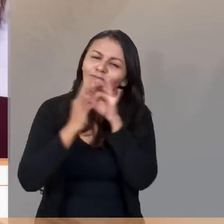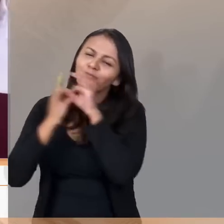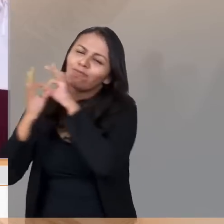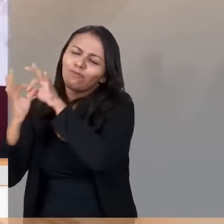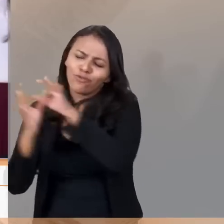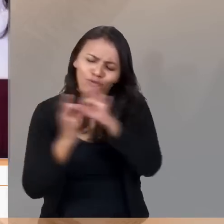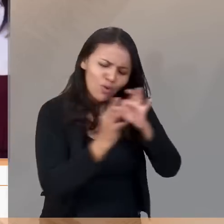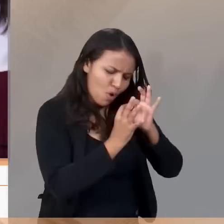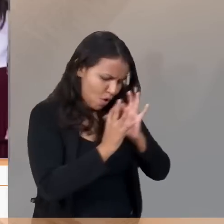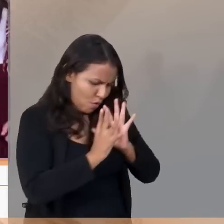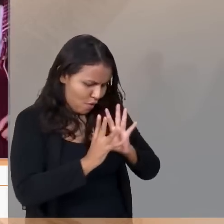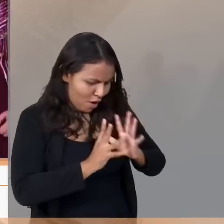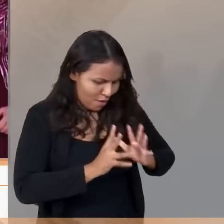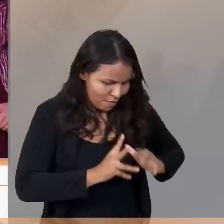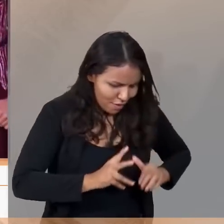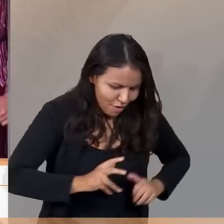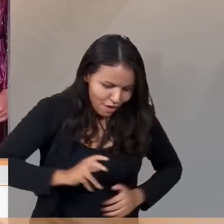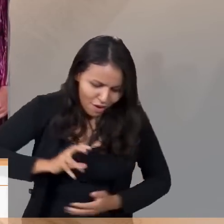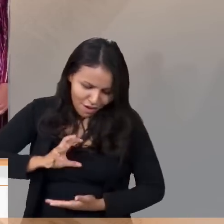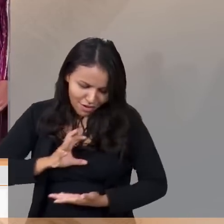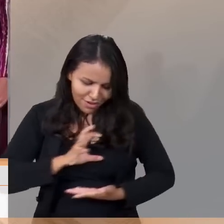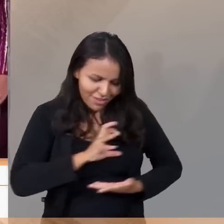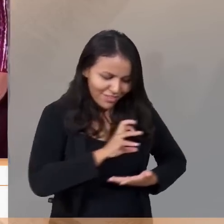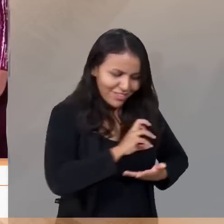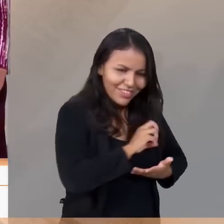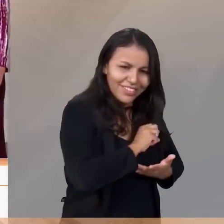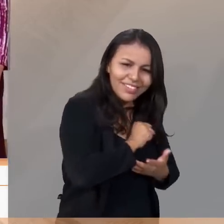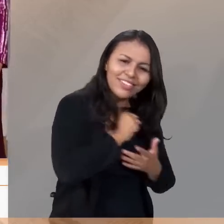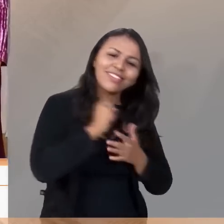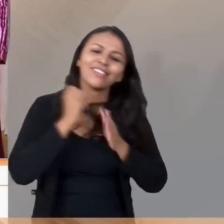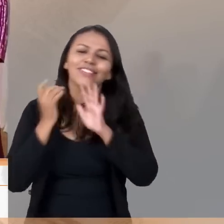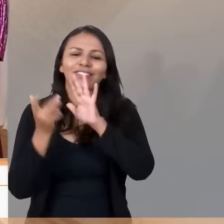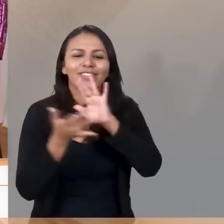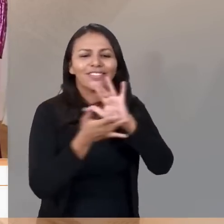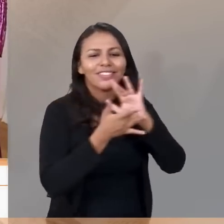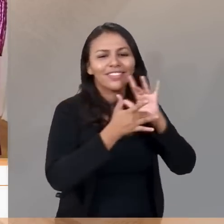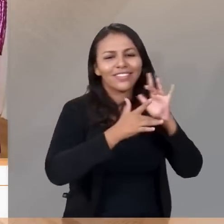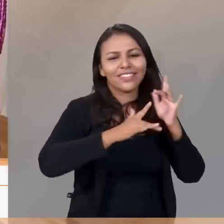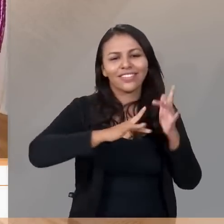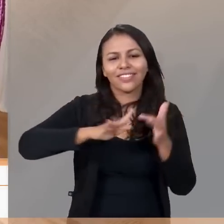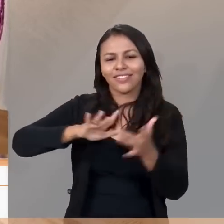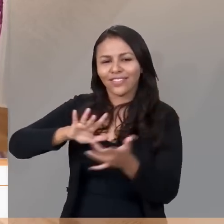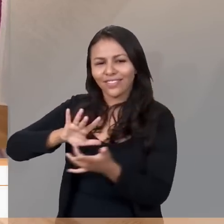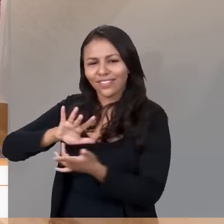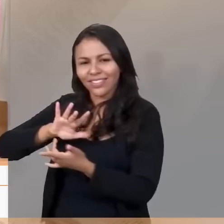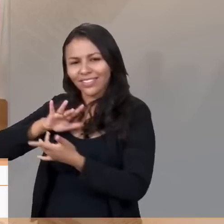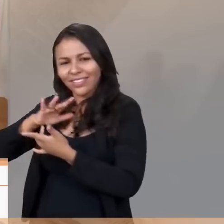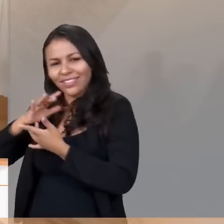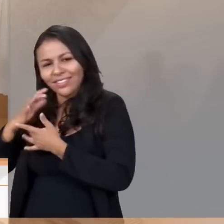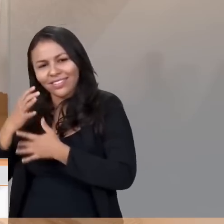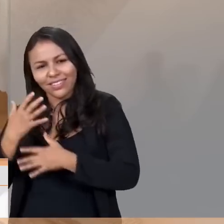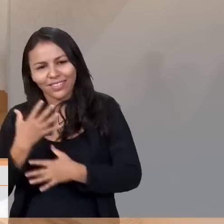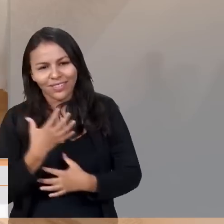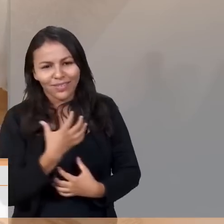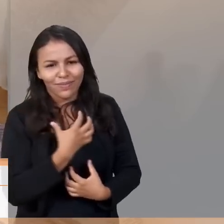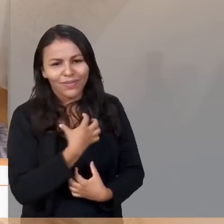comunhão do puro amor que em Cristo